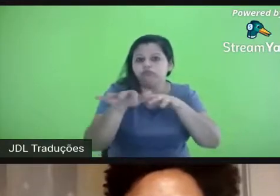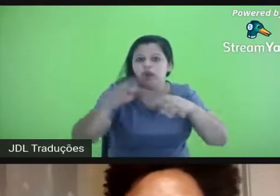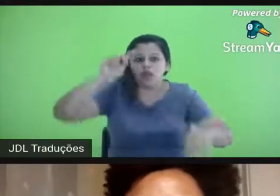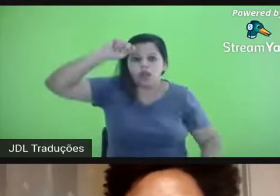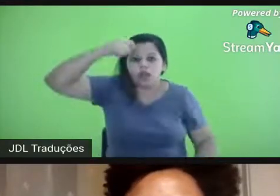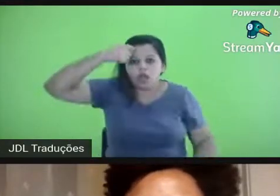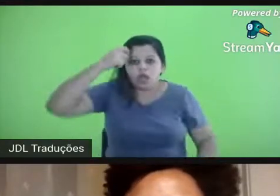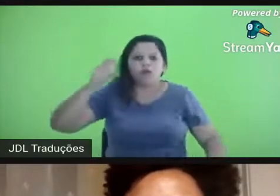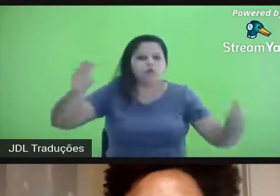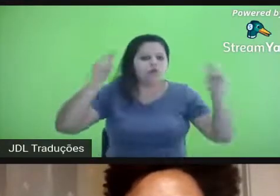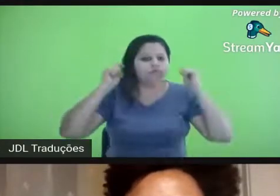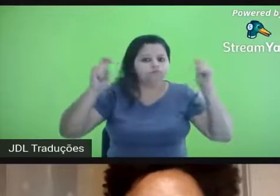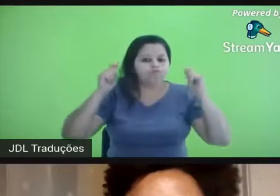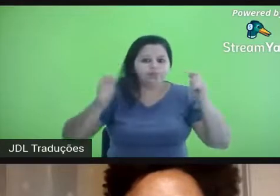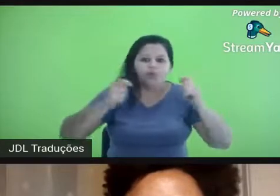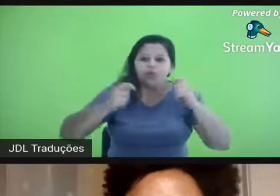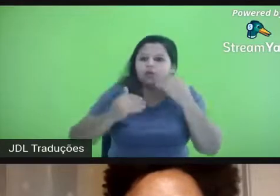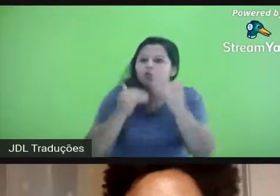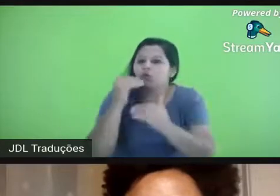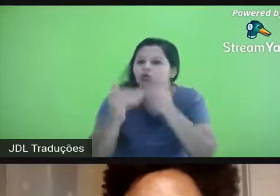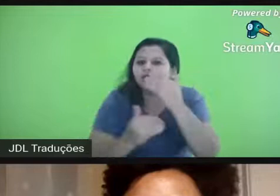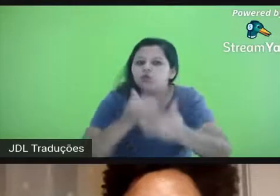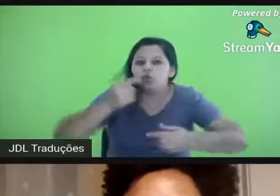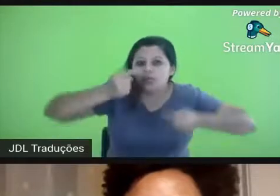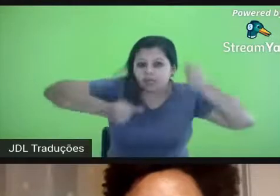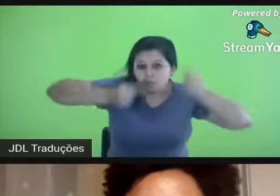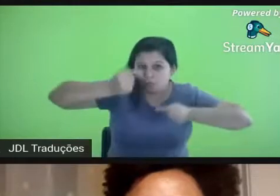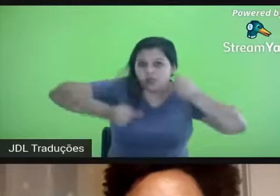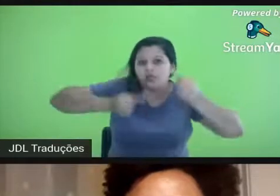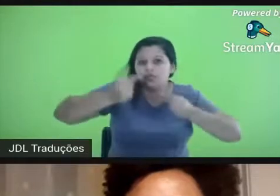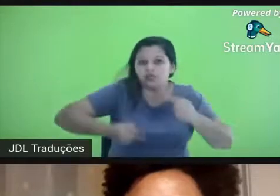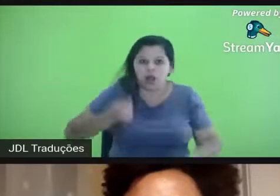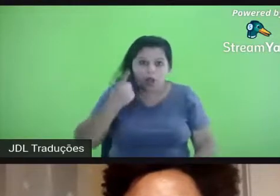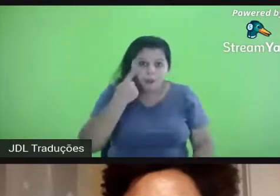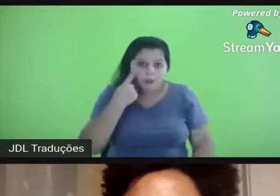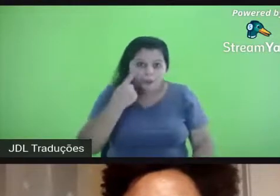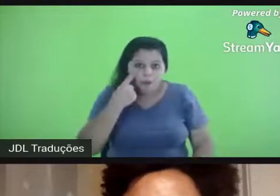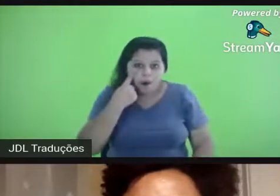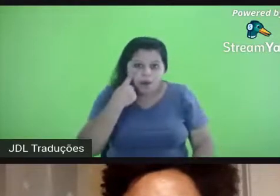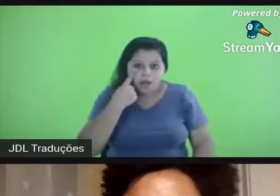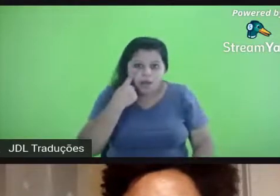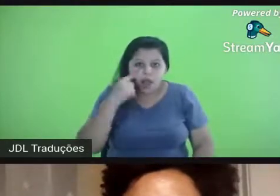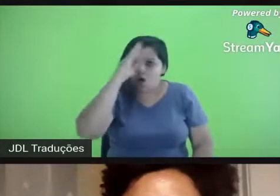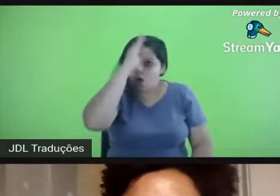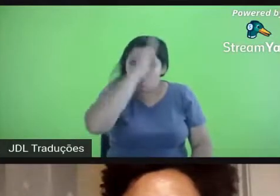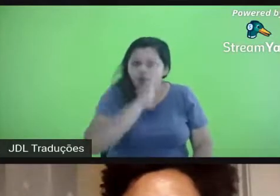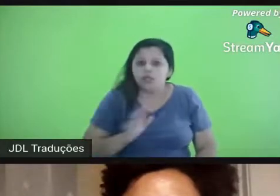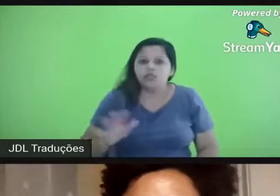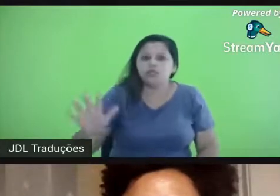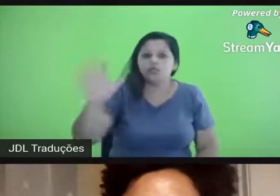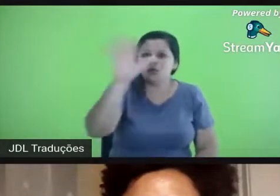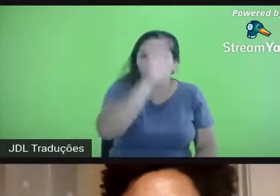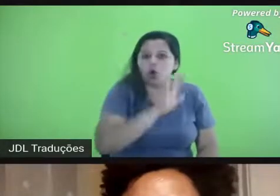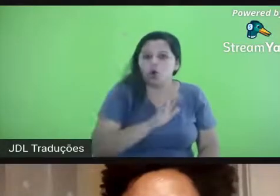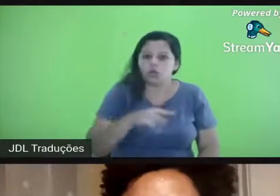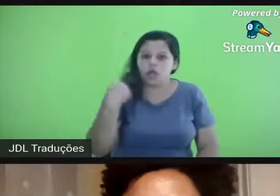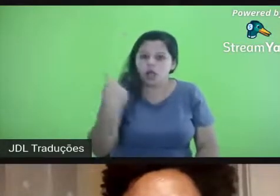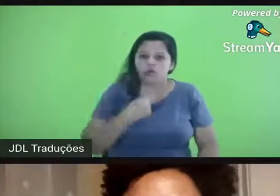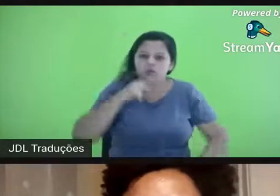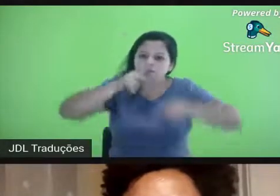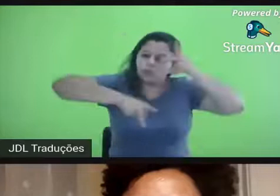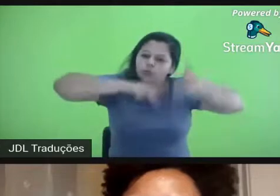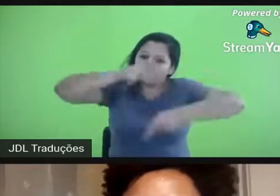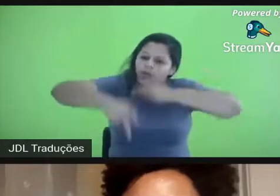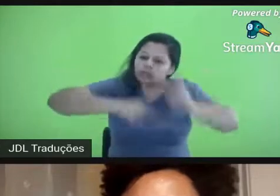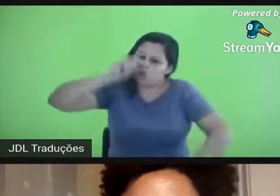eu diria que essa política também, porque se a gente olhar o nosso mapa do Brasil hoje, a gente é, enquanto população negra, a maioria da população.